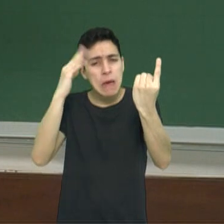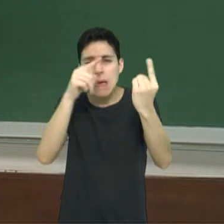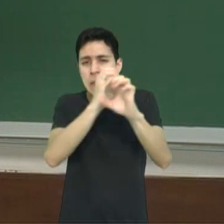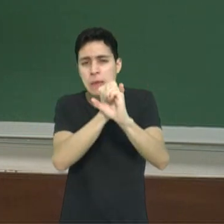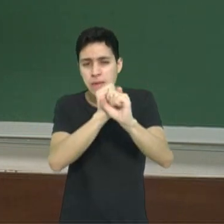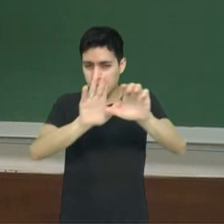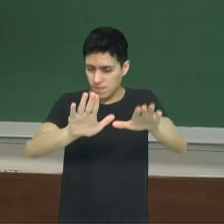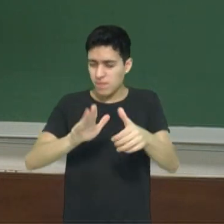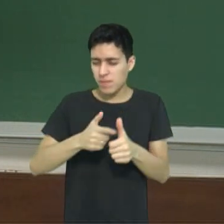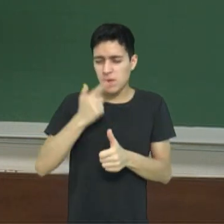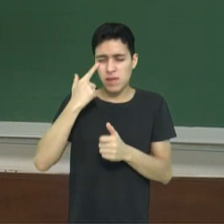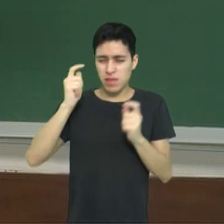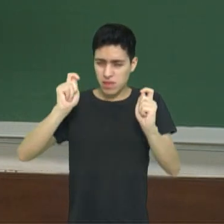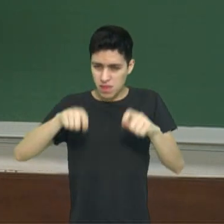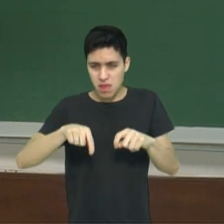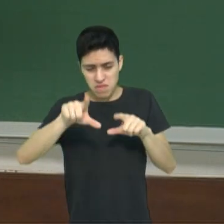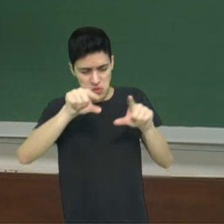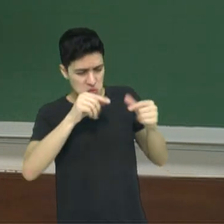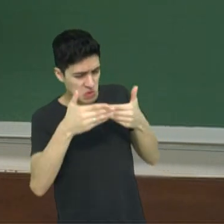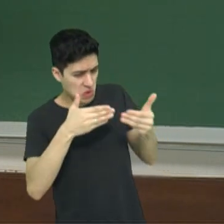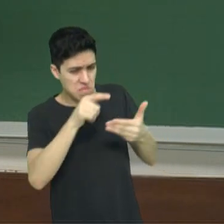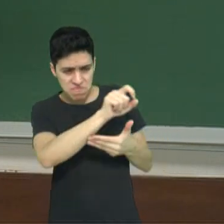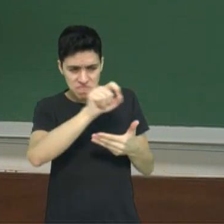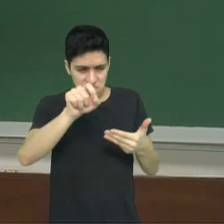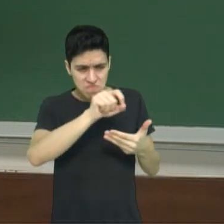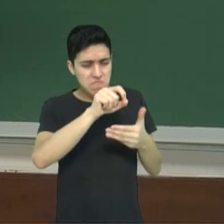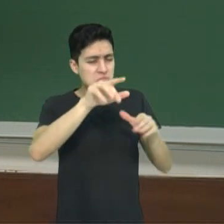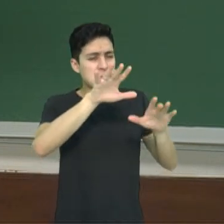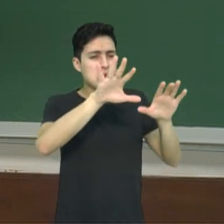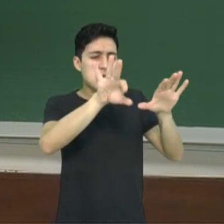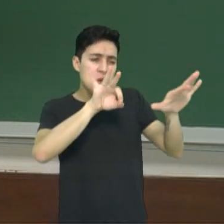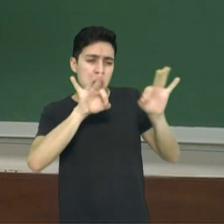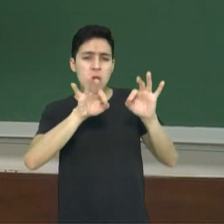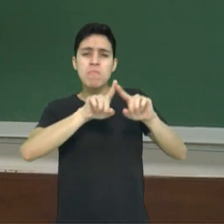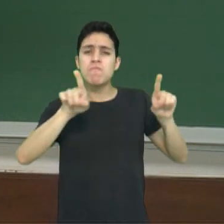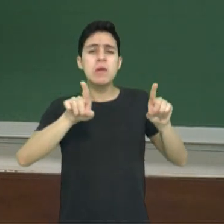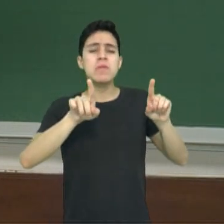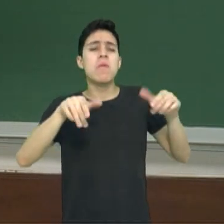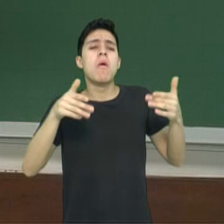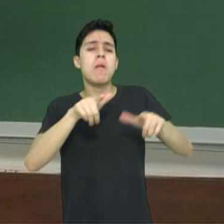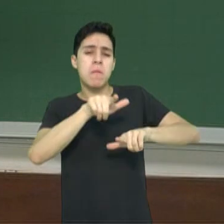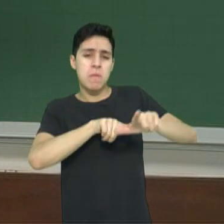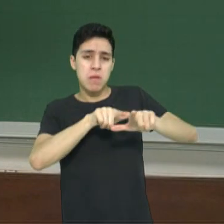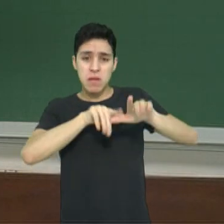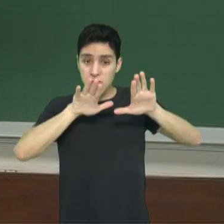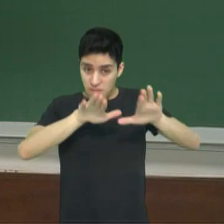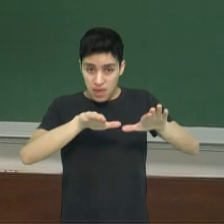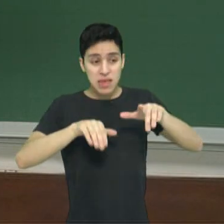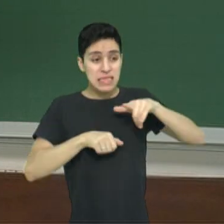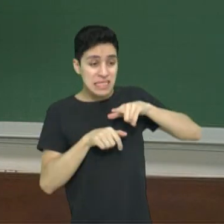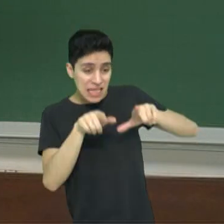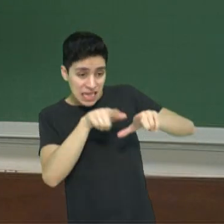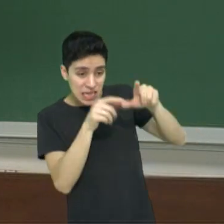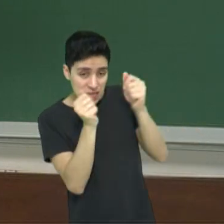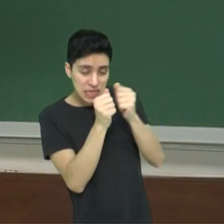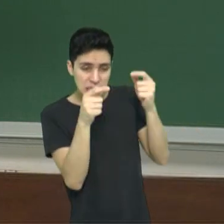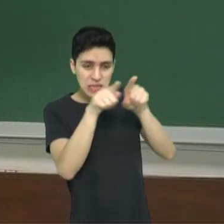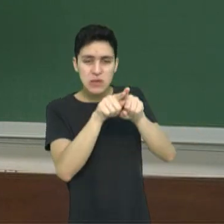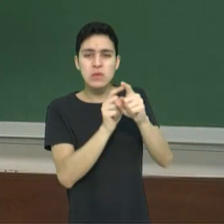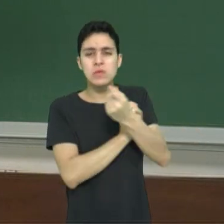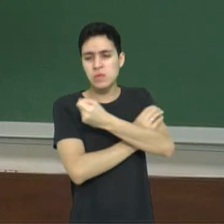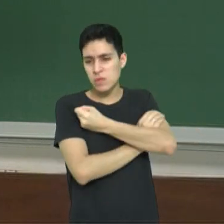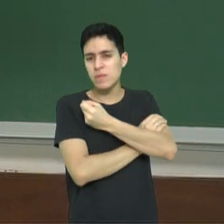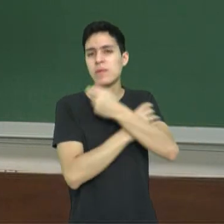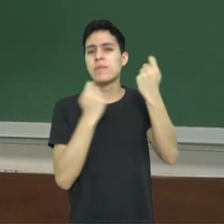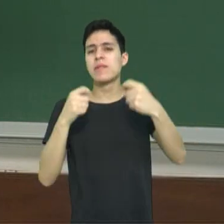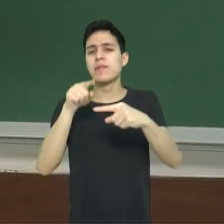você consegue sim. Você pode escolher qualquer uma para isolar, só que por ela estar acompanhada de um número, você vai trabalhar